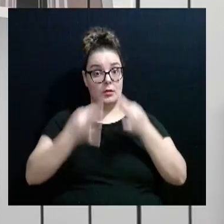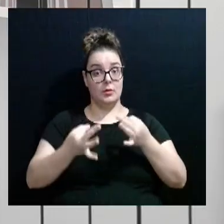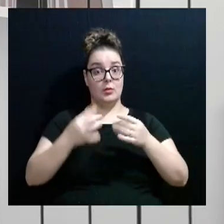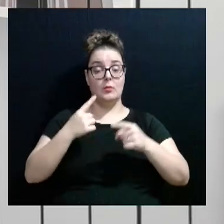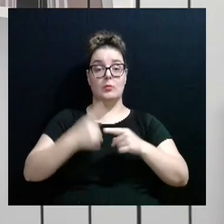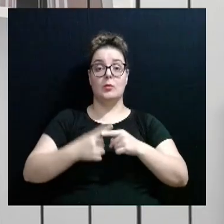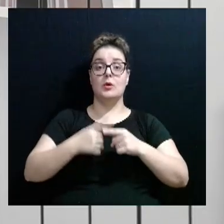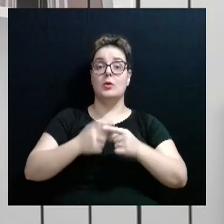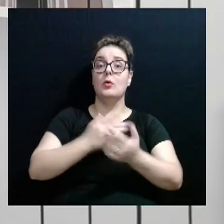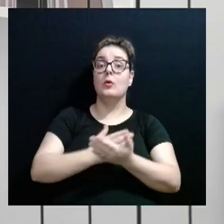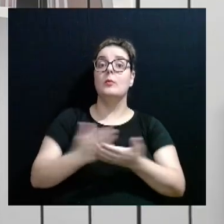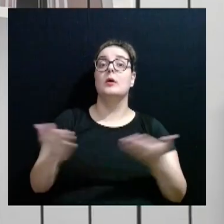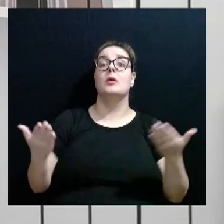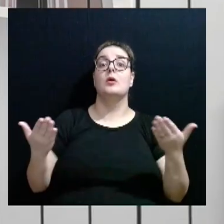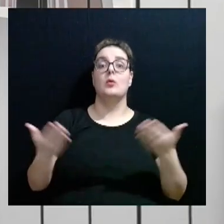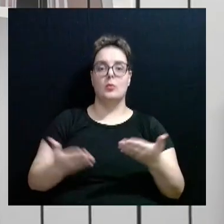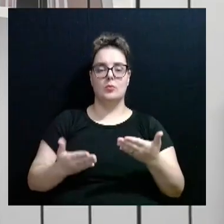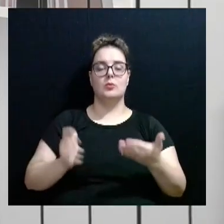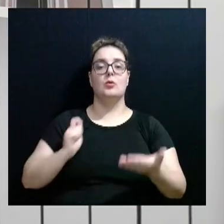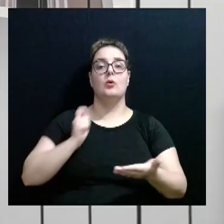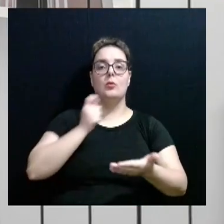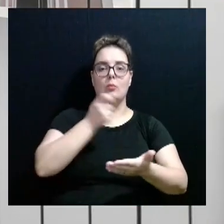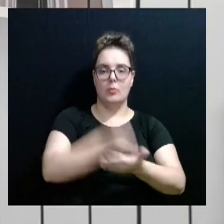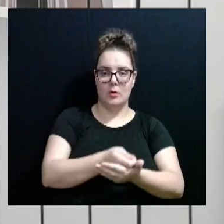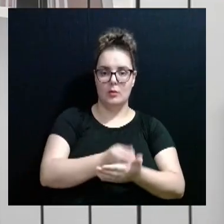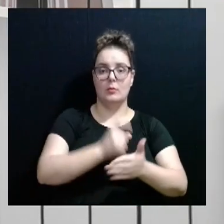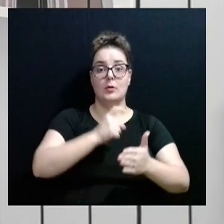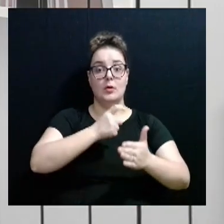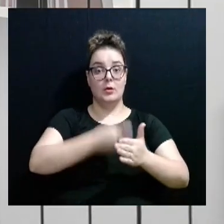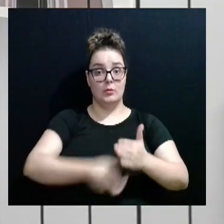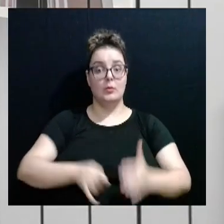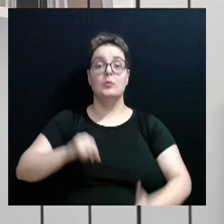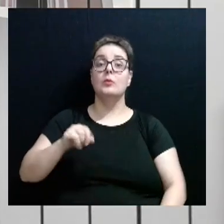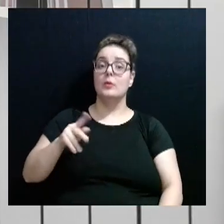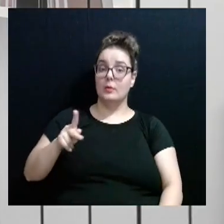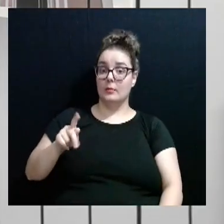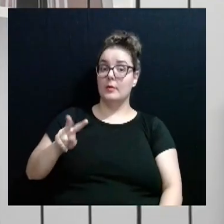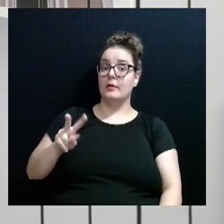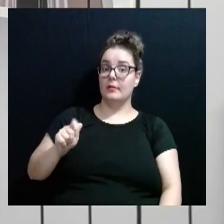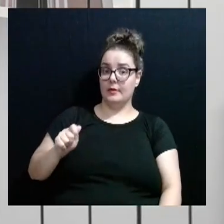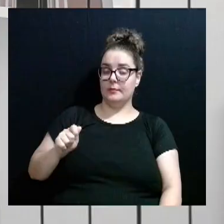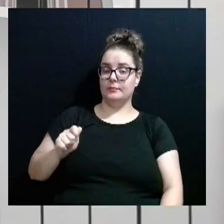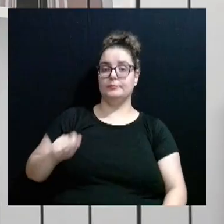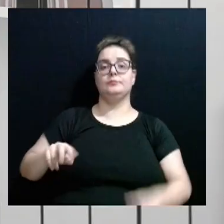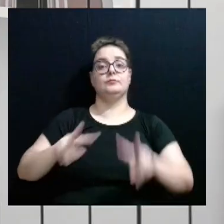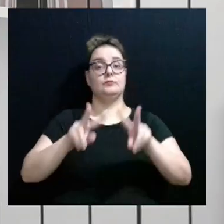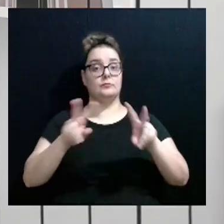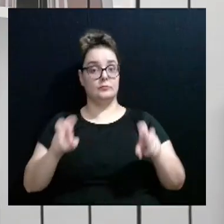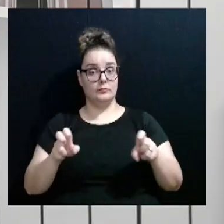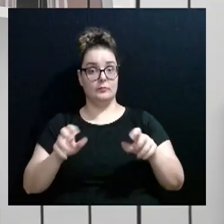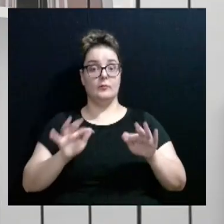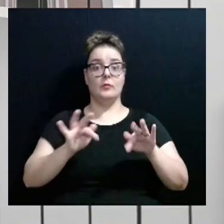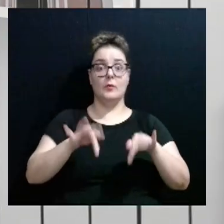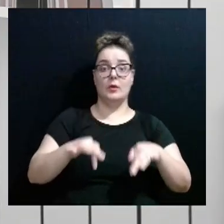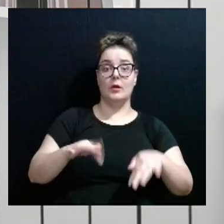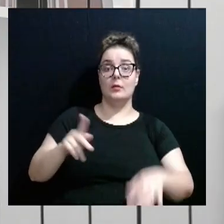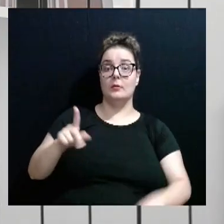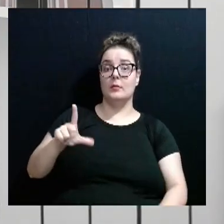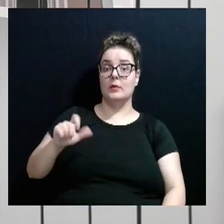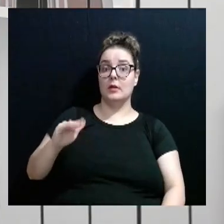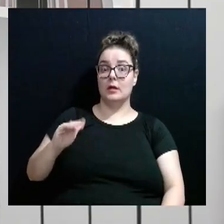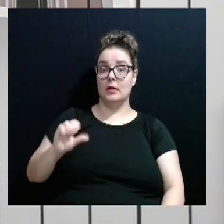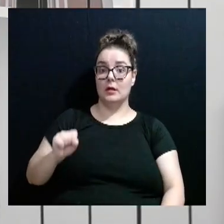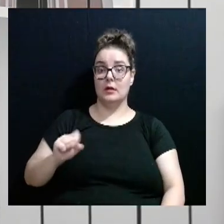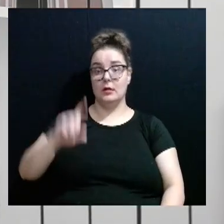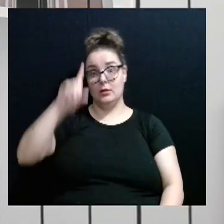começa hoje o pagamento das taxas do IPVA. Então, sobre os finais das placas, os dias para você